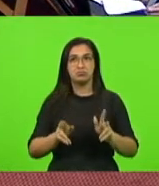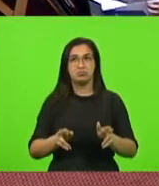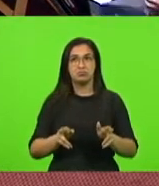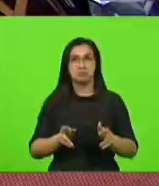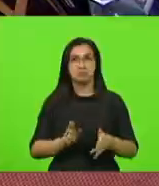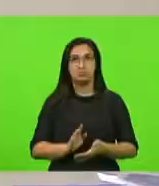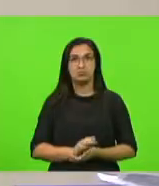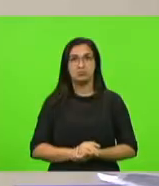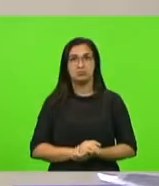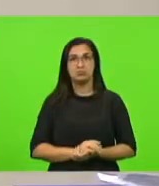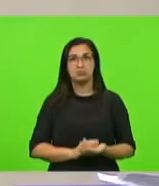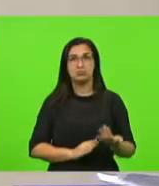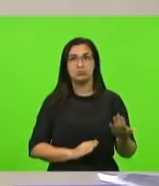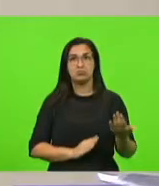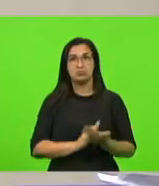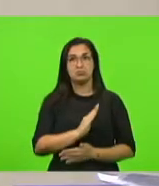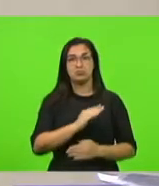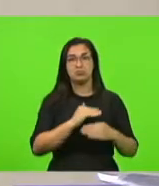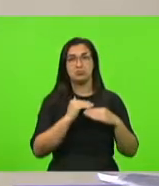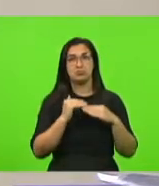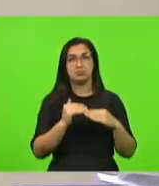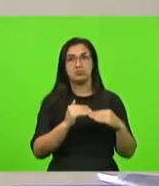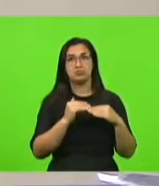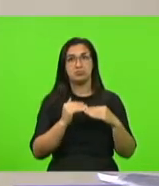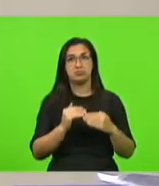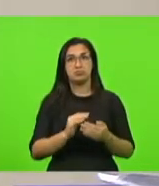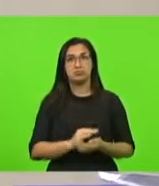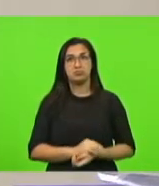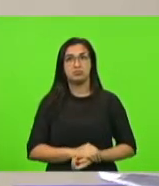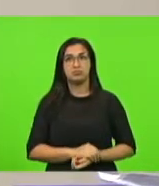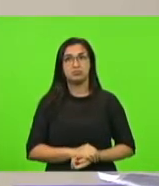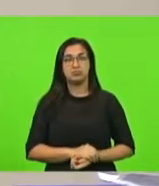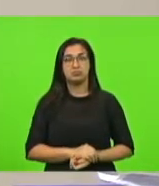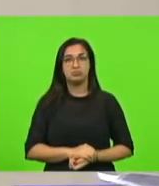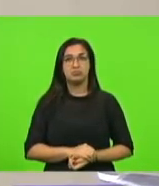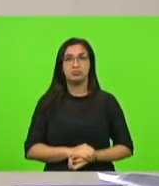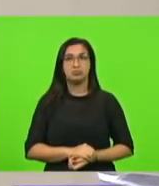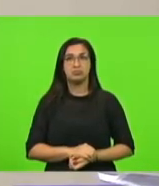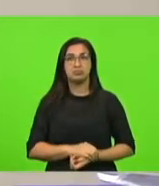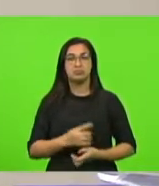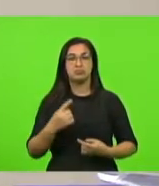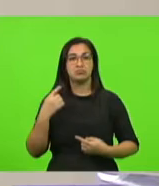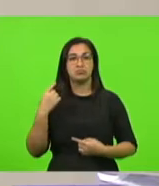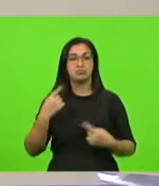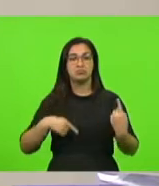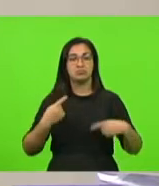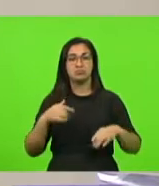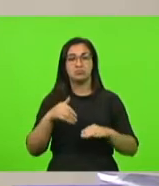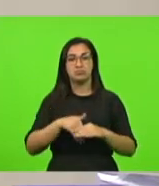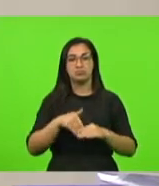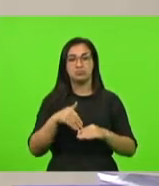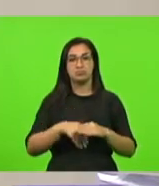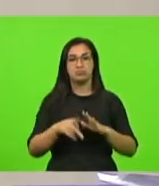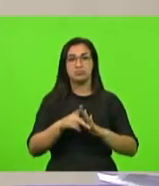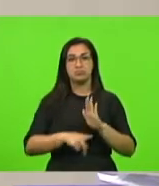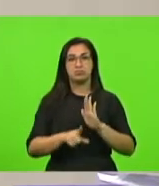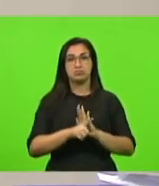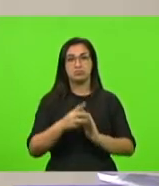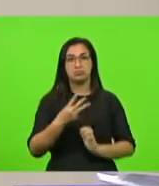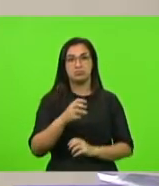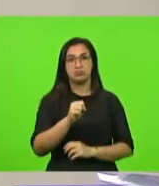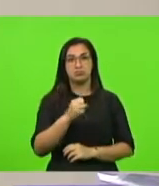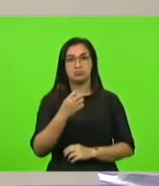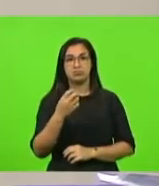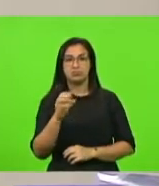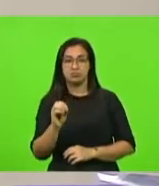encontram. Aprovado por unanimidade. Discussão e votação em turno único do projeto de lei 380.4